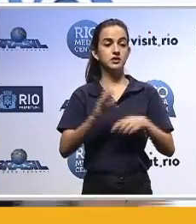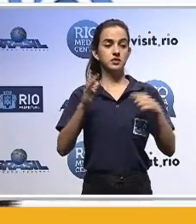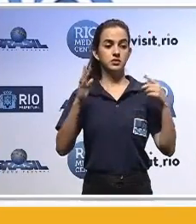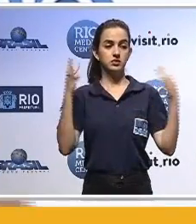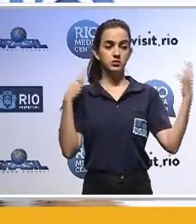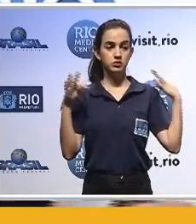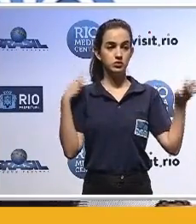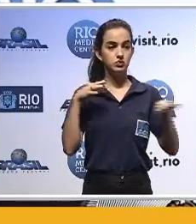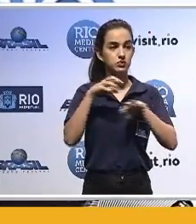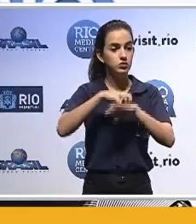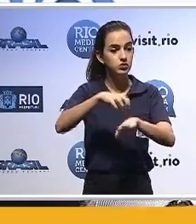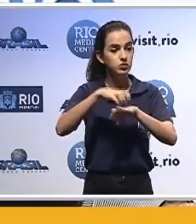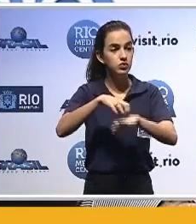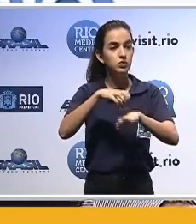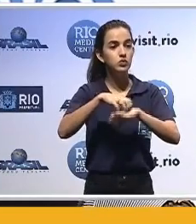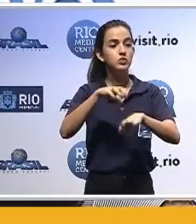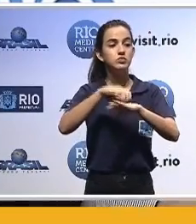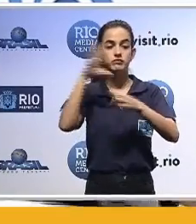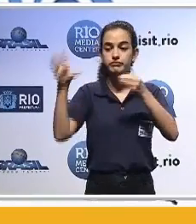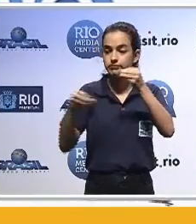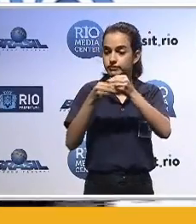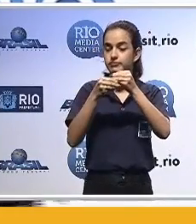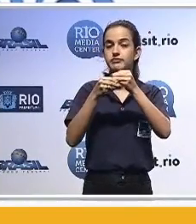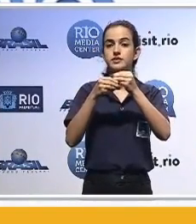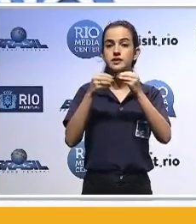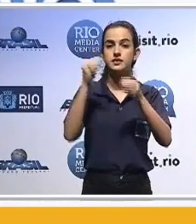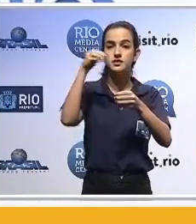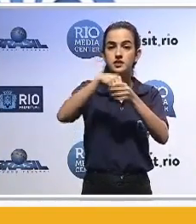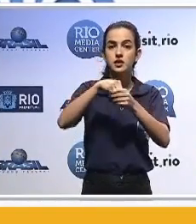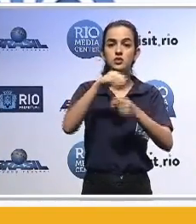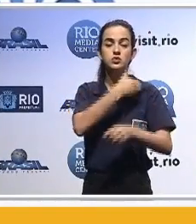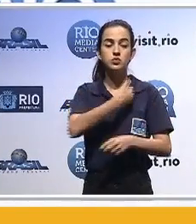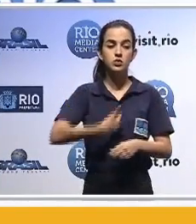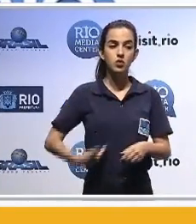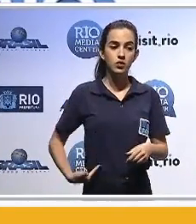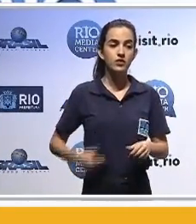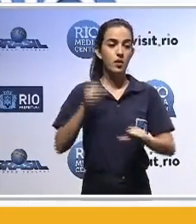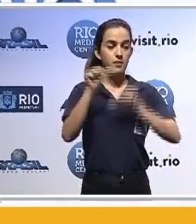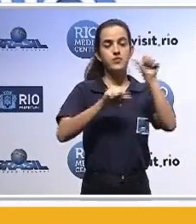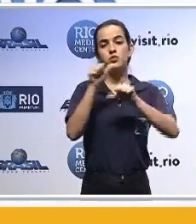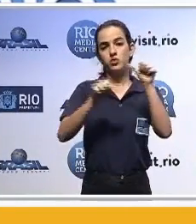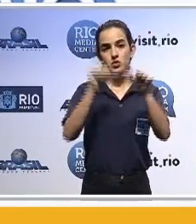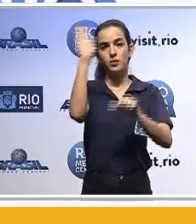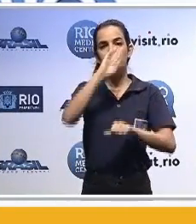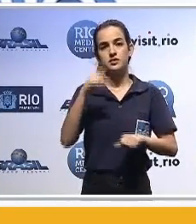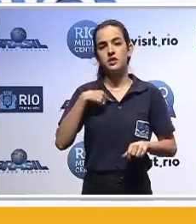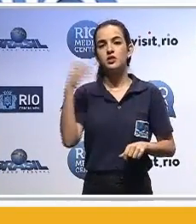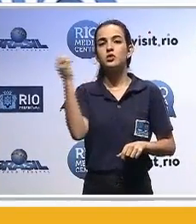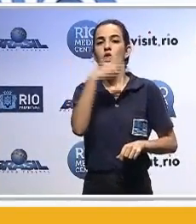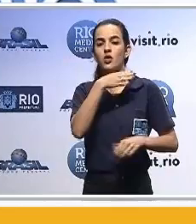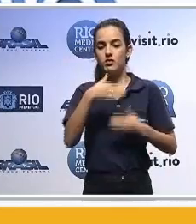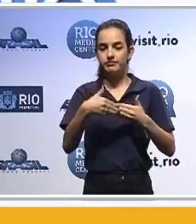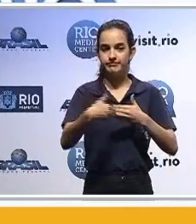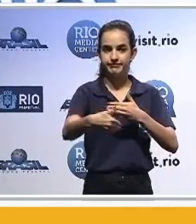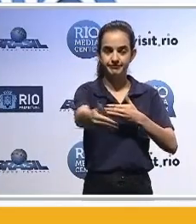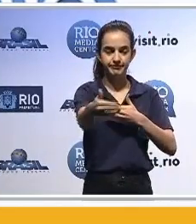da inserção do turismo no grupo econômico do governo, que mudou no Brasil, isso já é uma novidade para nós,